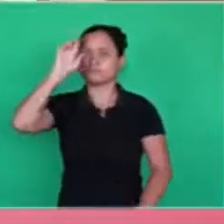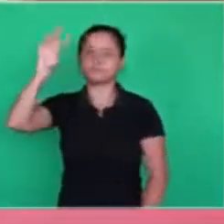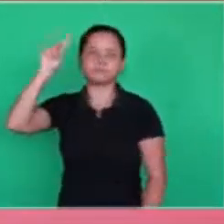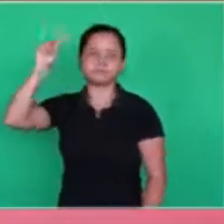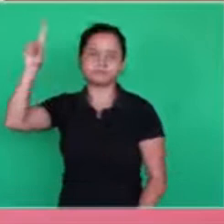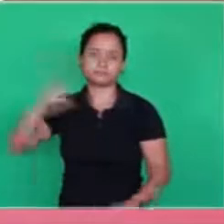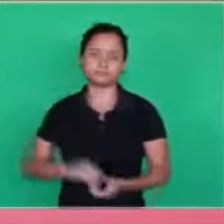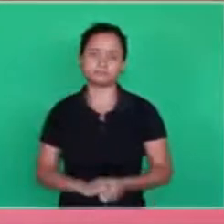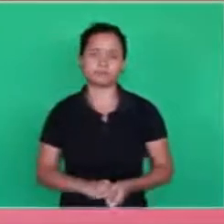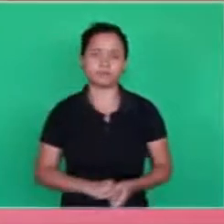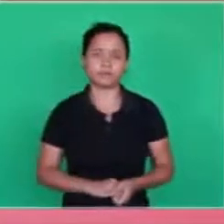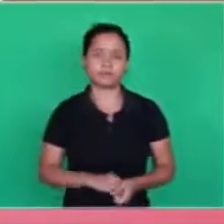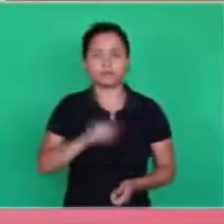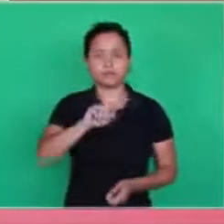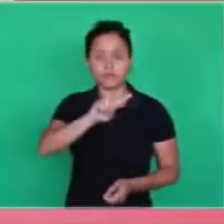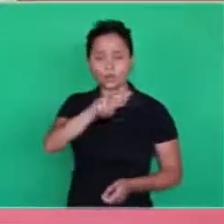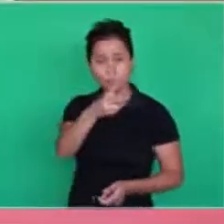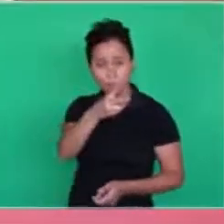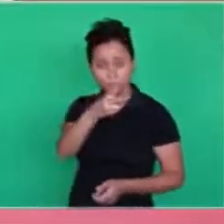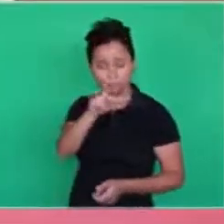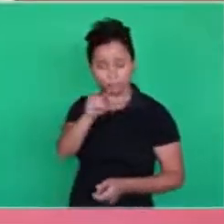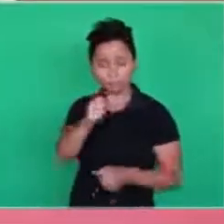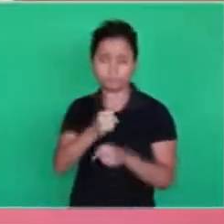2000 anos. Os irmãos